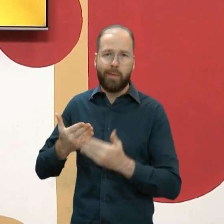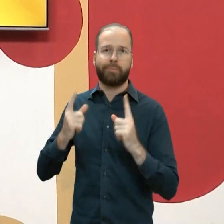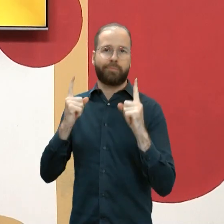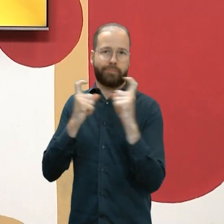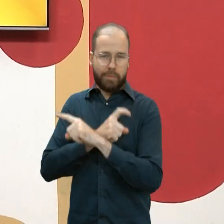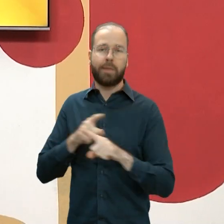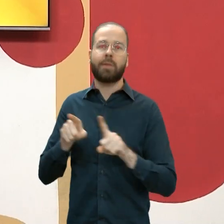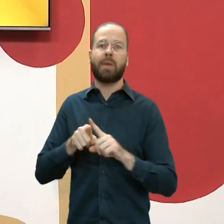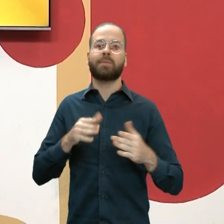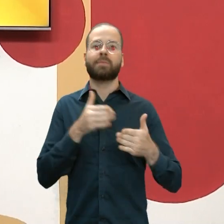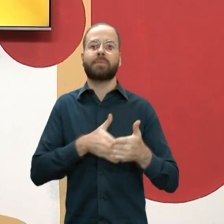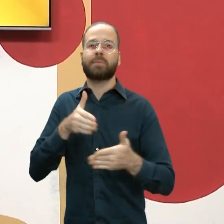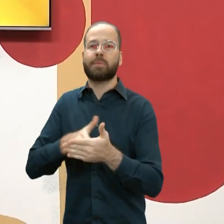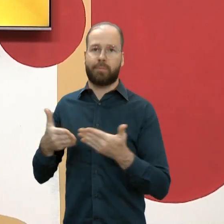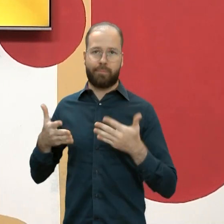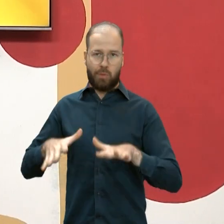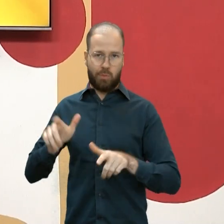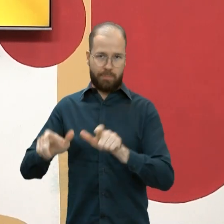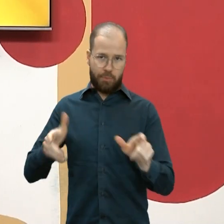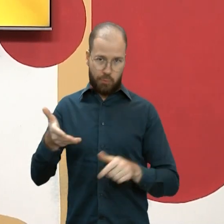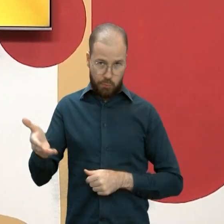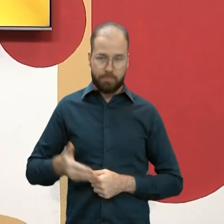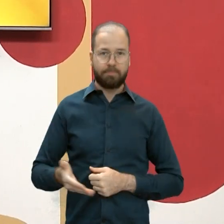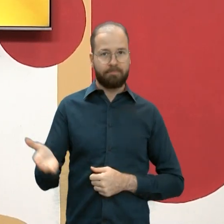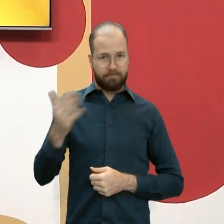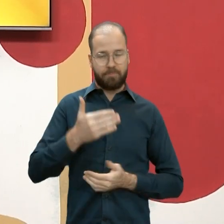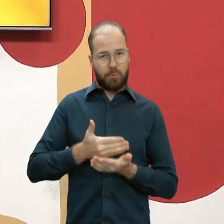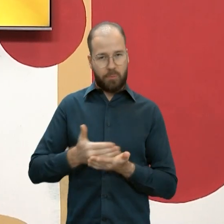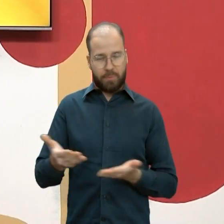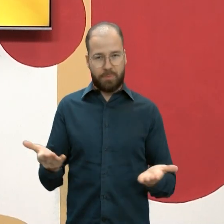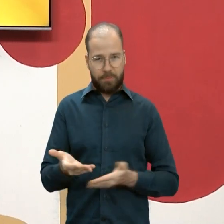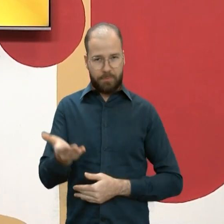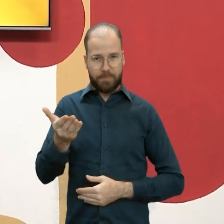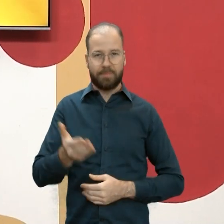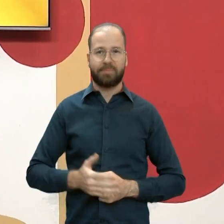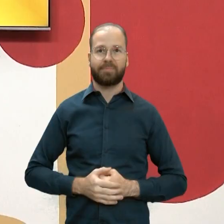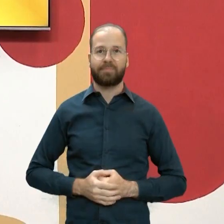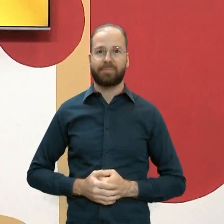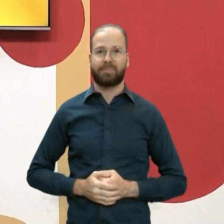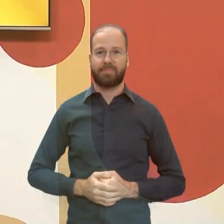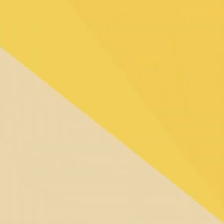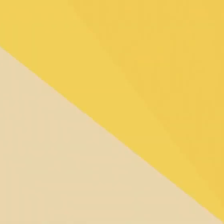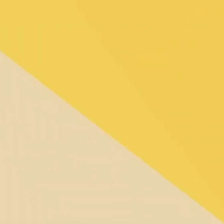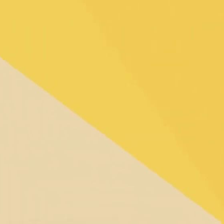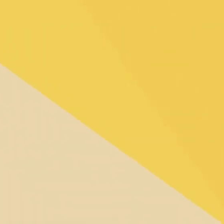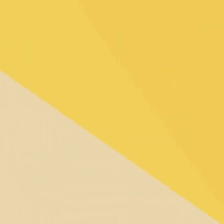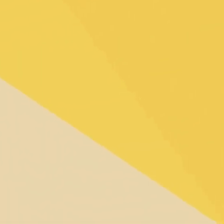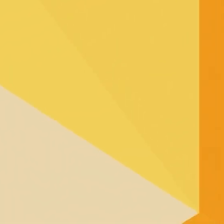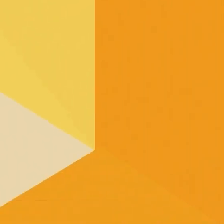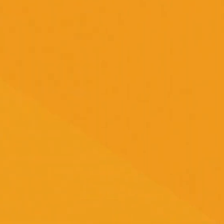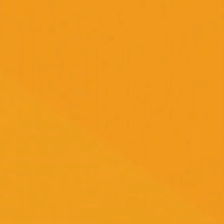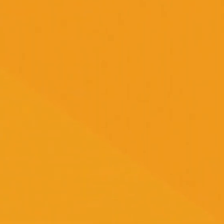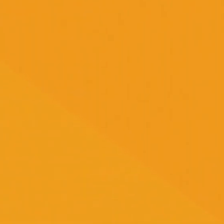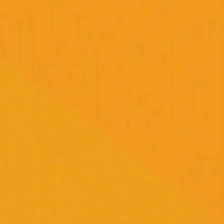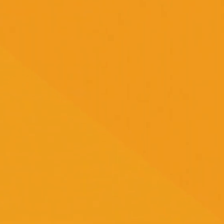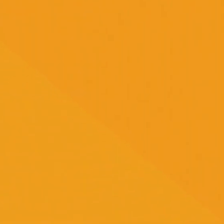a inclusão dessas pessoas. Então vem com a gente, o Mundo UFG já está no ar.